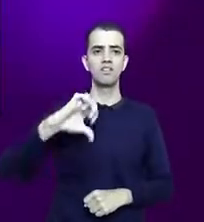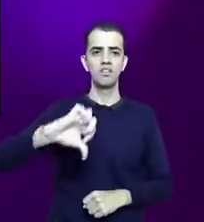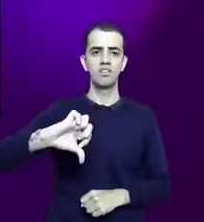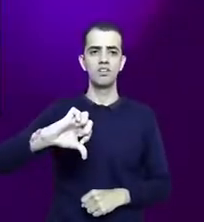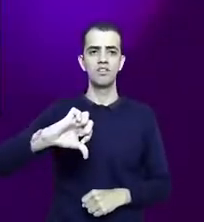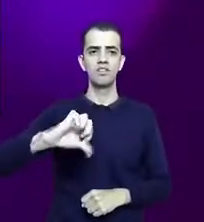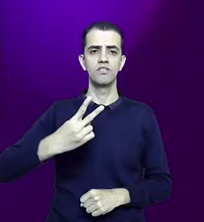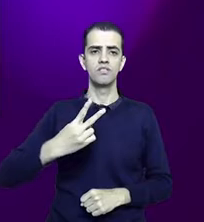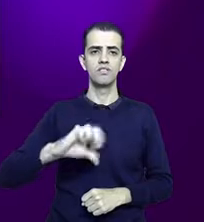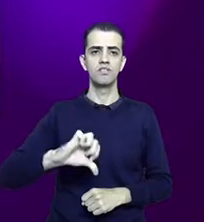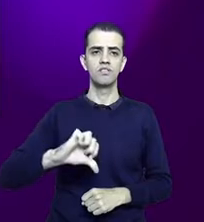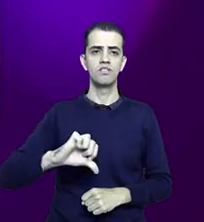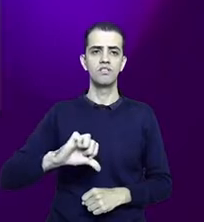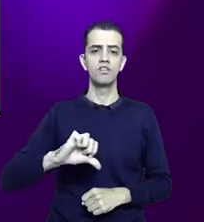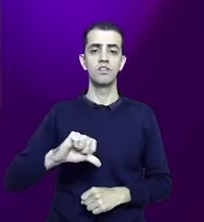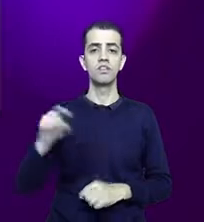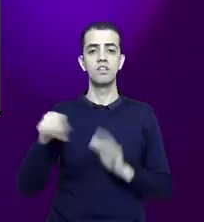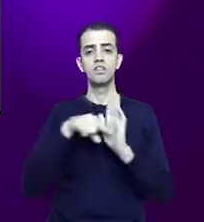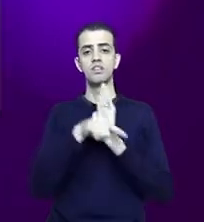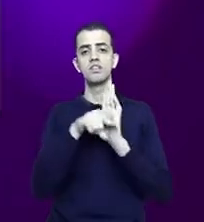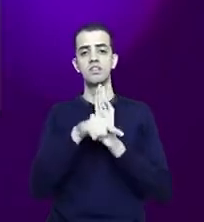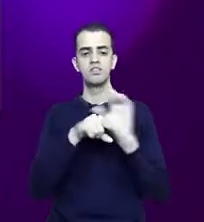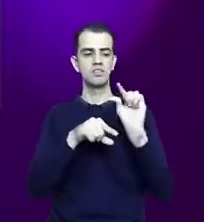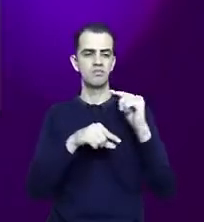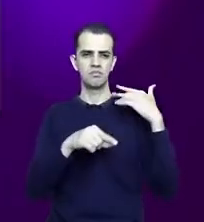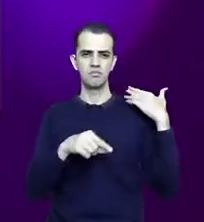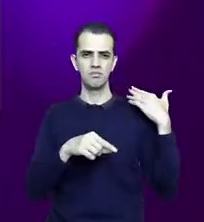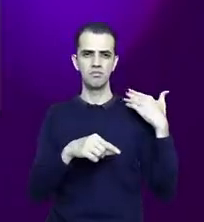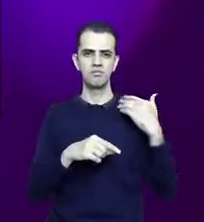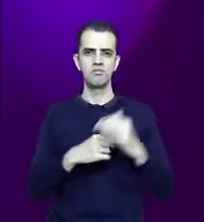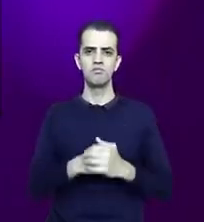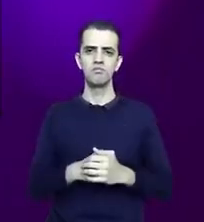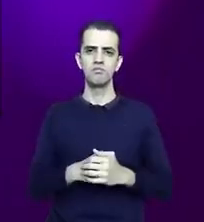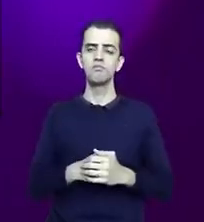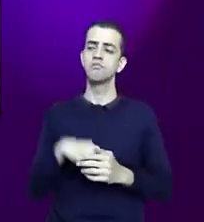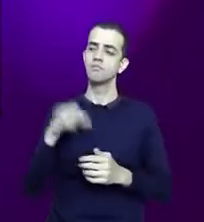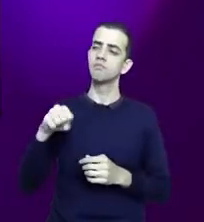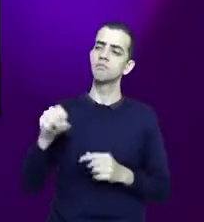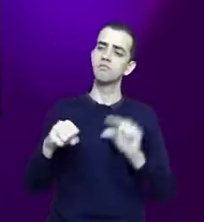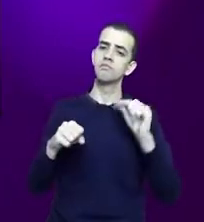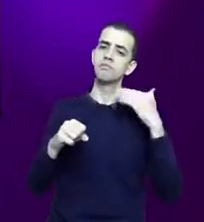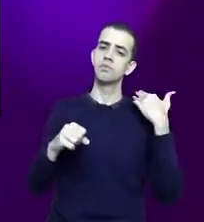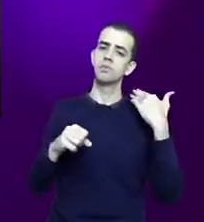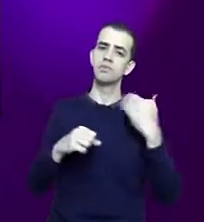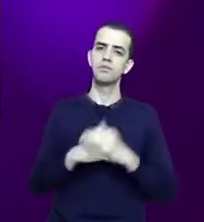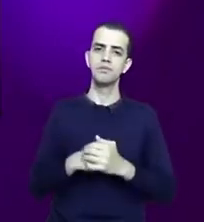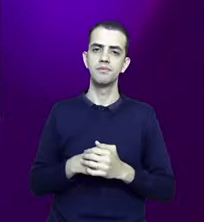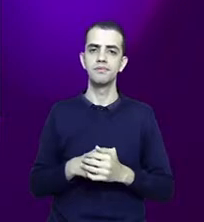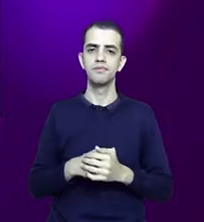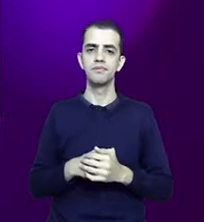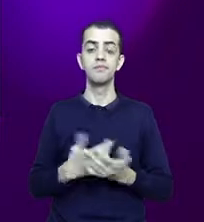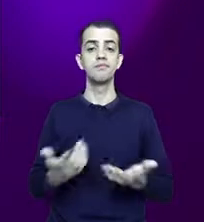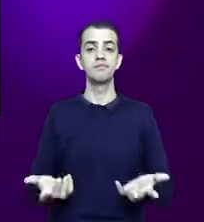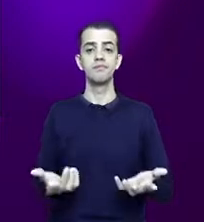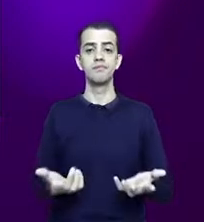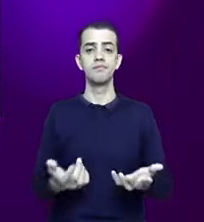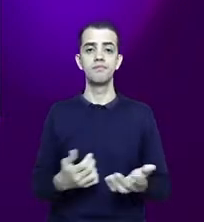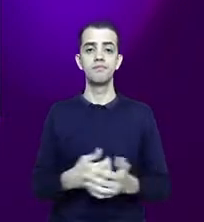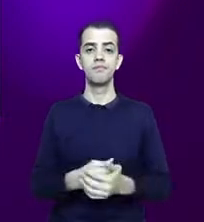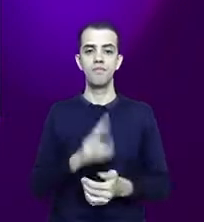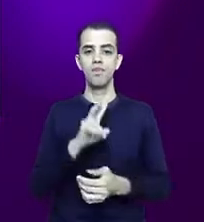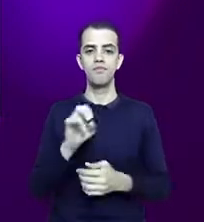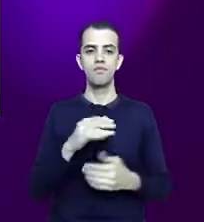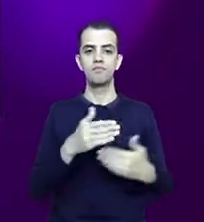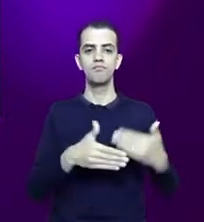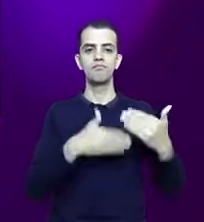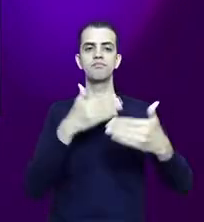clínico. Esse exame clínico é recente, né, Belotti? É Esse exame recente. que você mostrou agora, né? Depois É dos 8 recente. meses, né? Já vou mostrar a evolução,